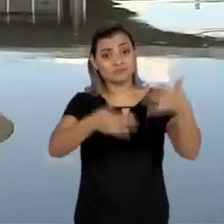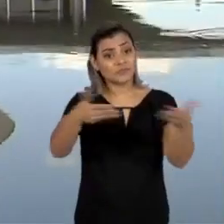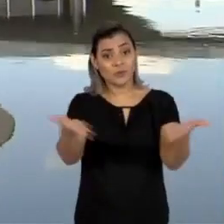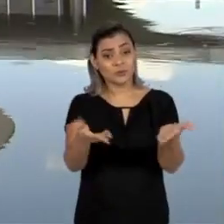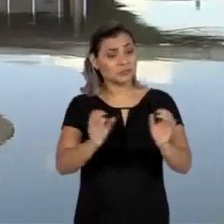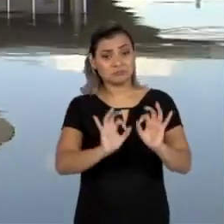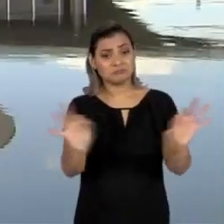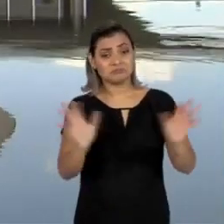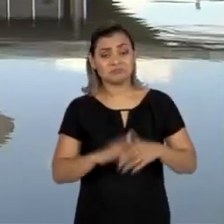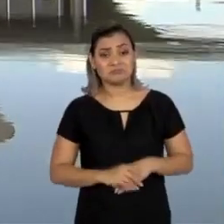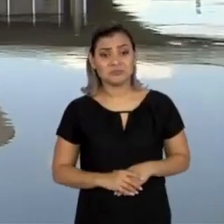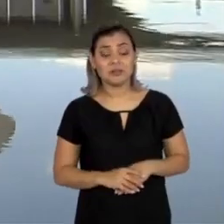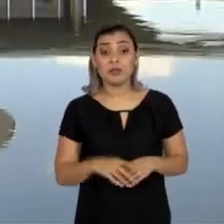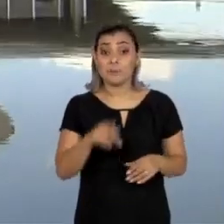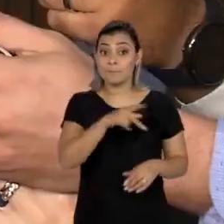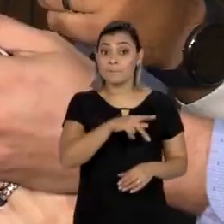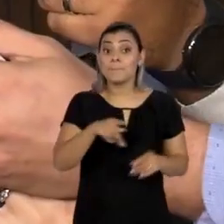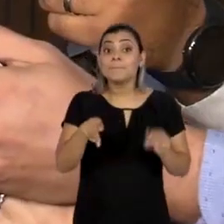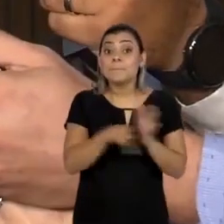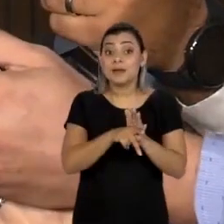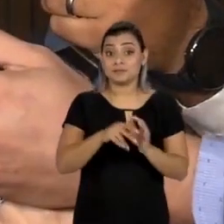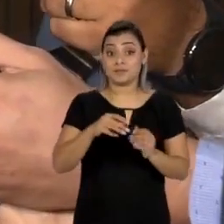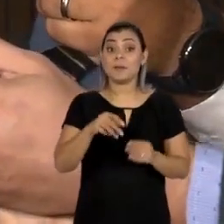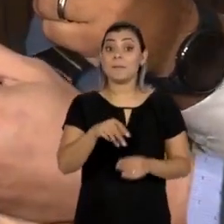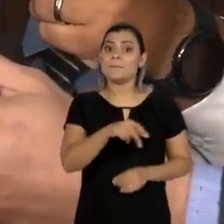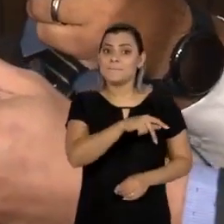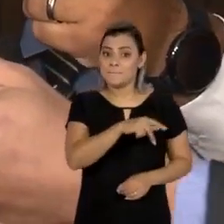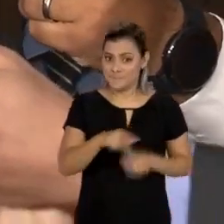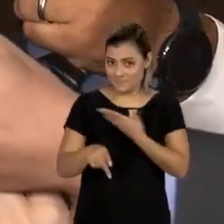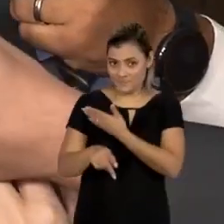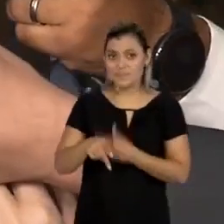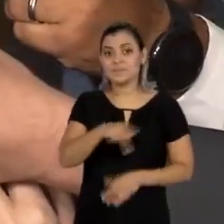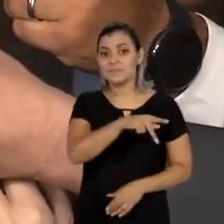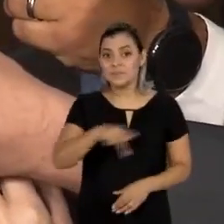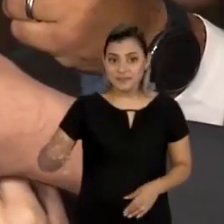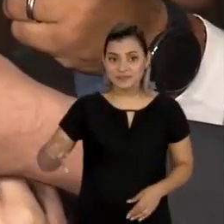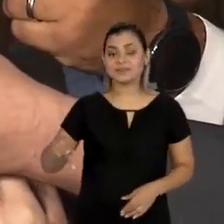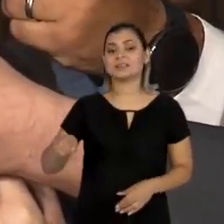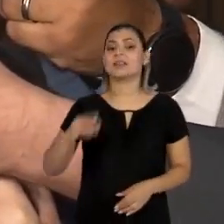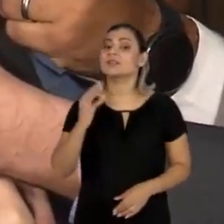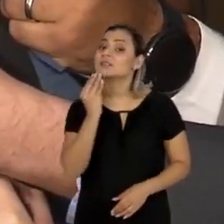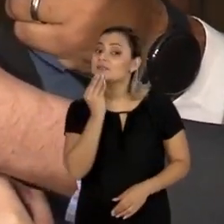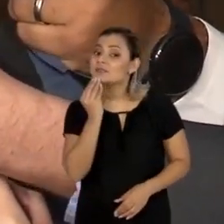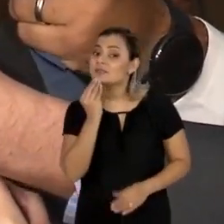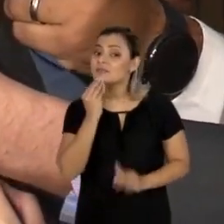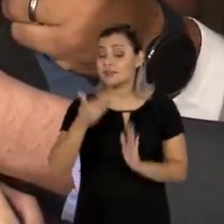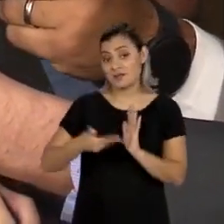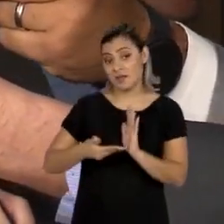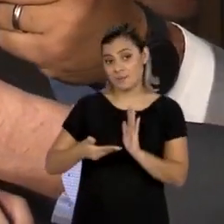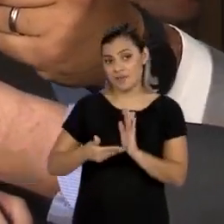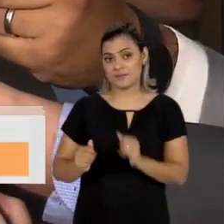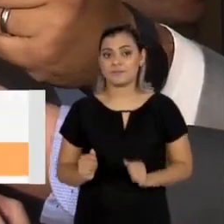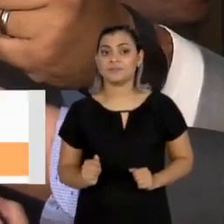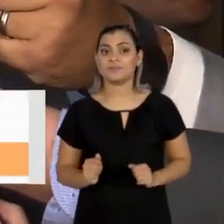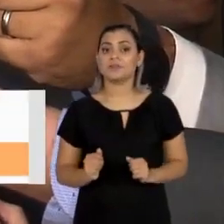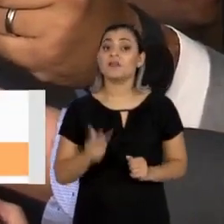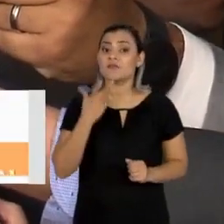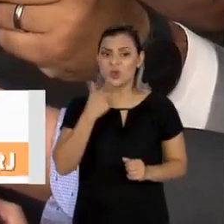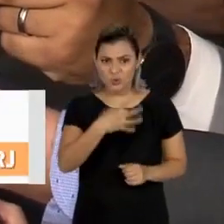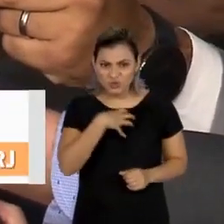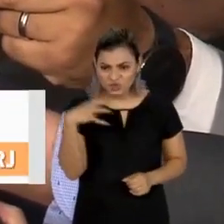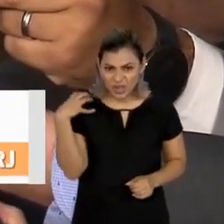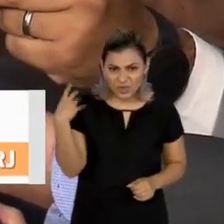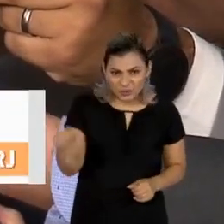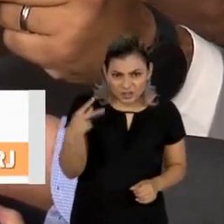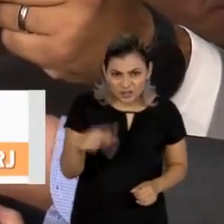mais dura veio do presidente da Câmara, Rodrigo Maia, histórico aliado de Guedes. Porque usar dessa